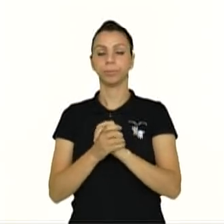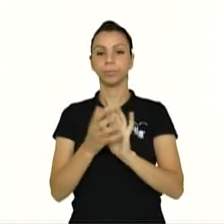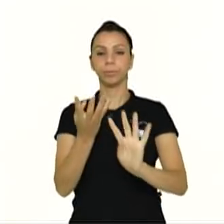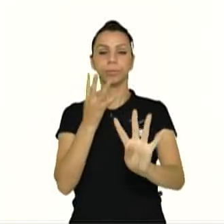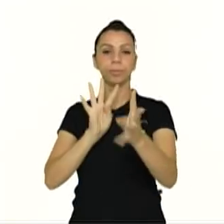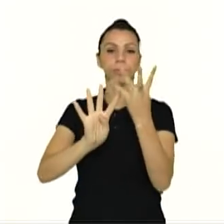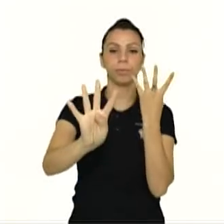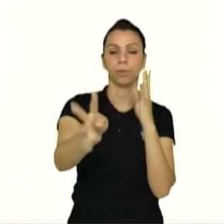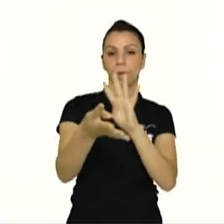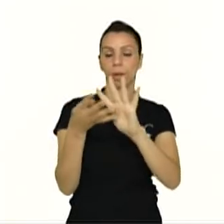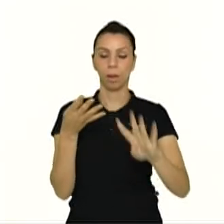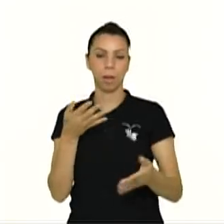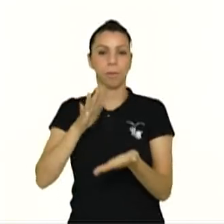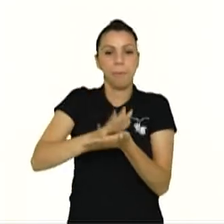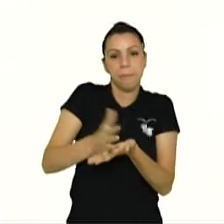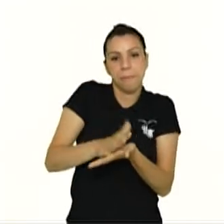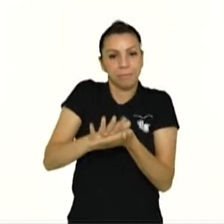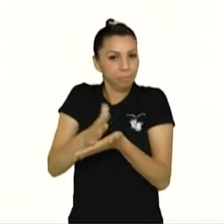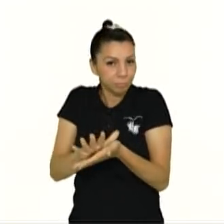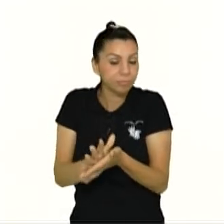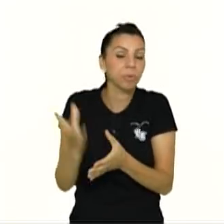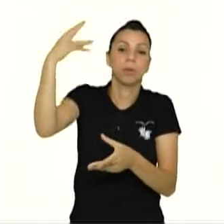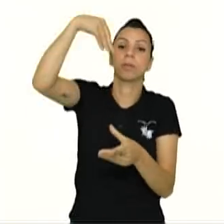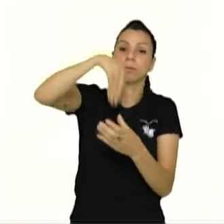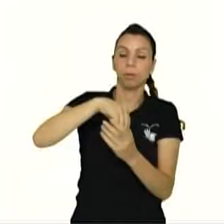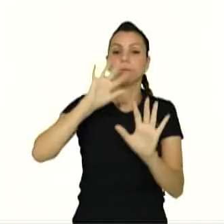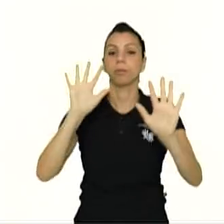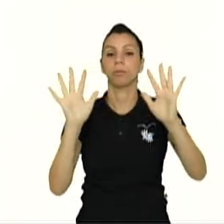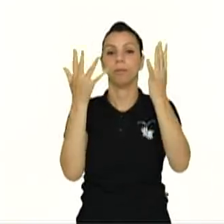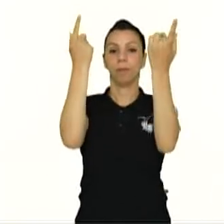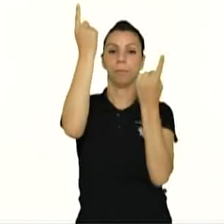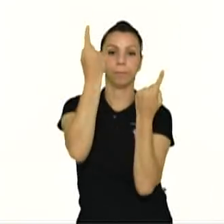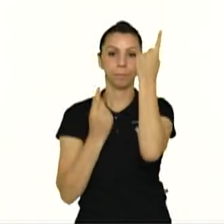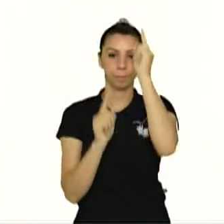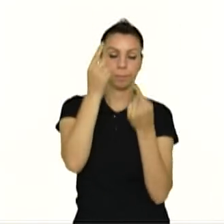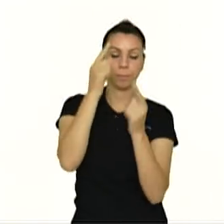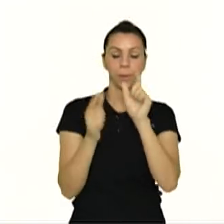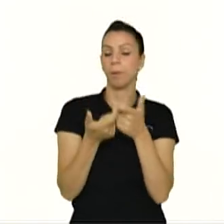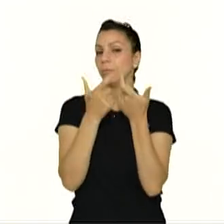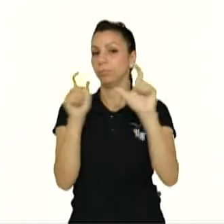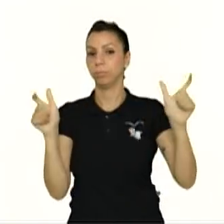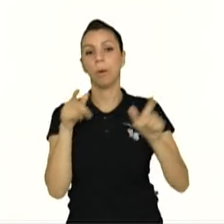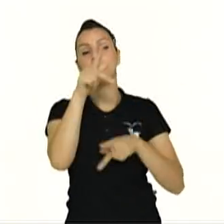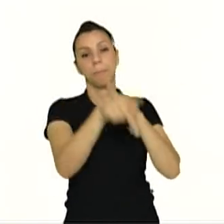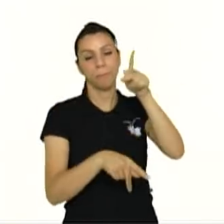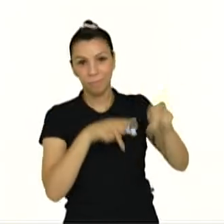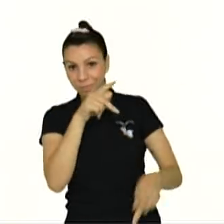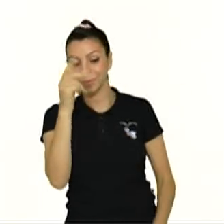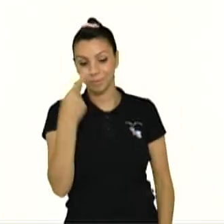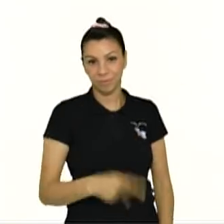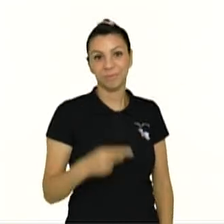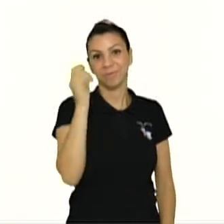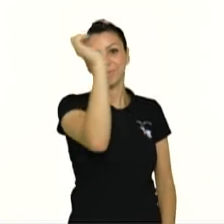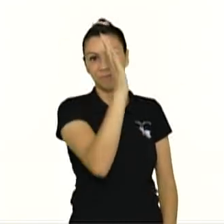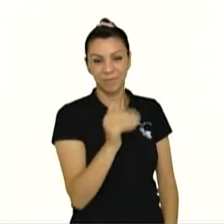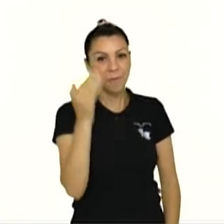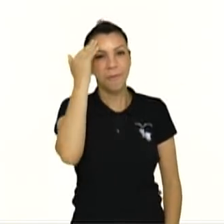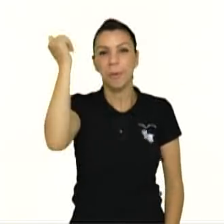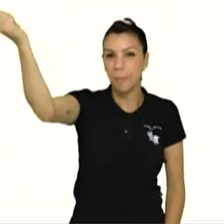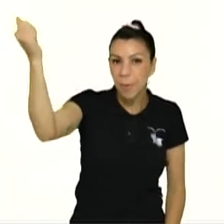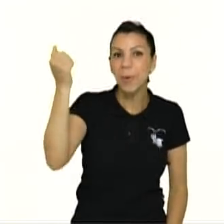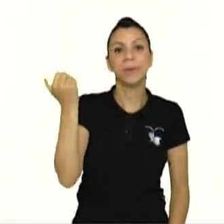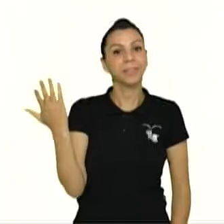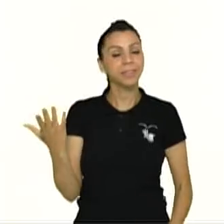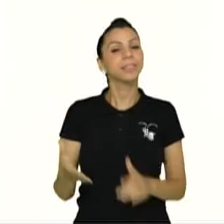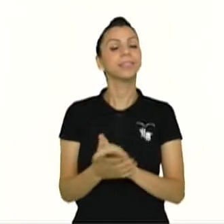samba, que está dentro da festa do Carnaval, que é a maior e mais popular festa do Brasil, certo?